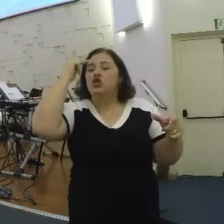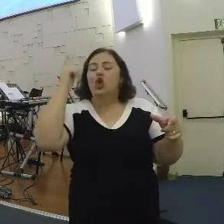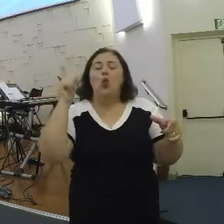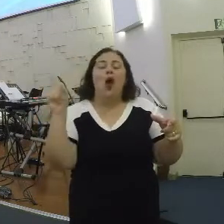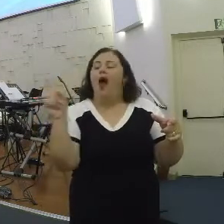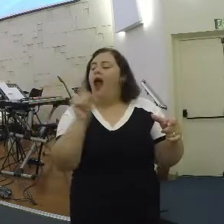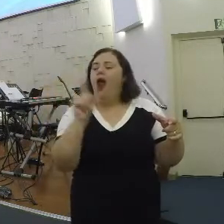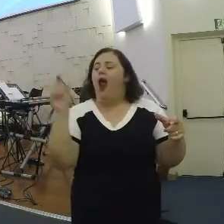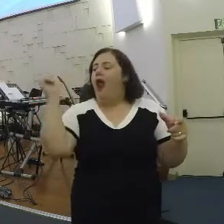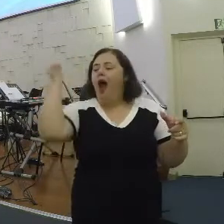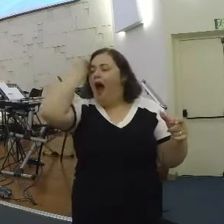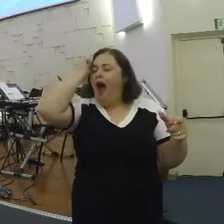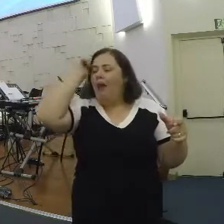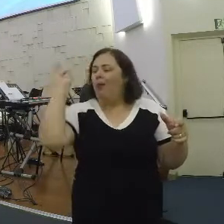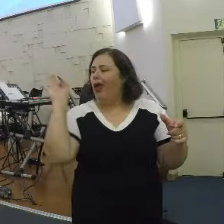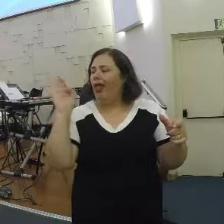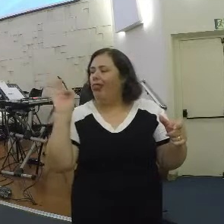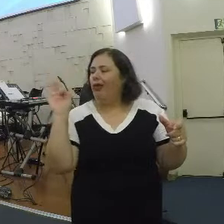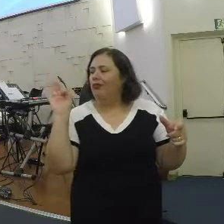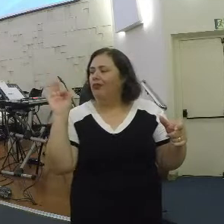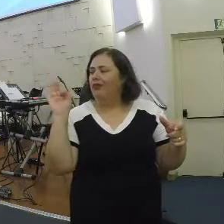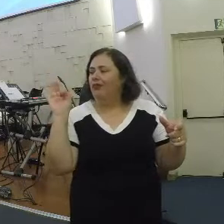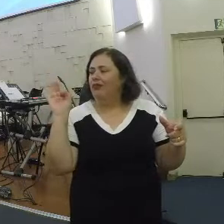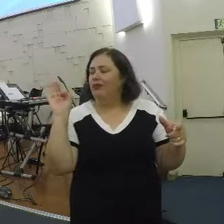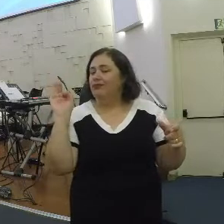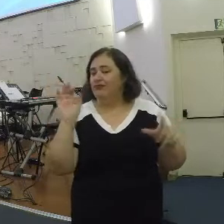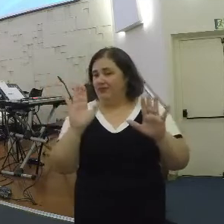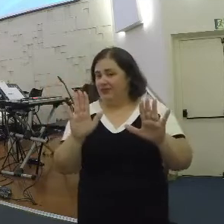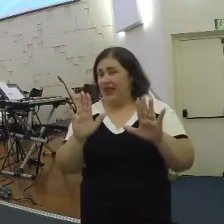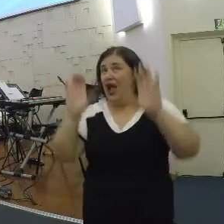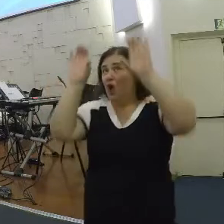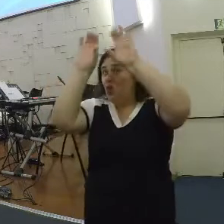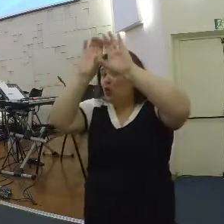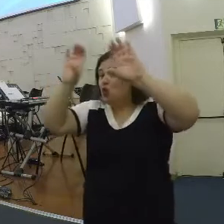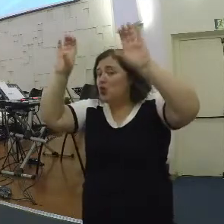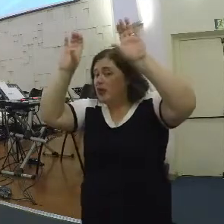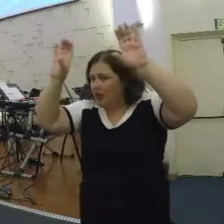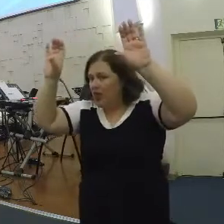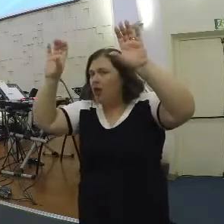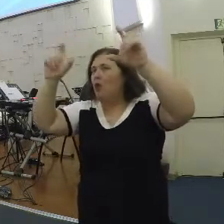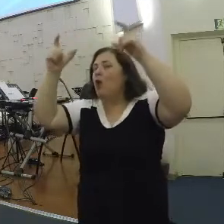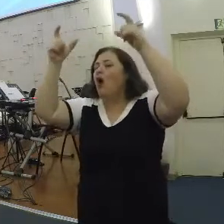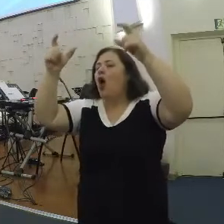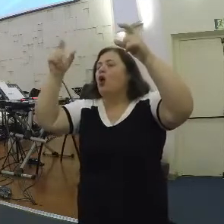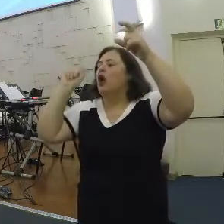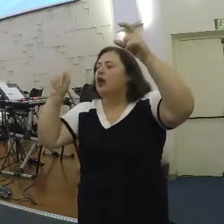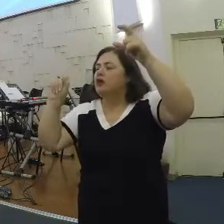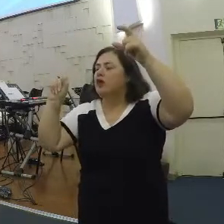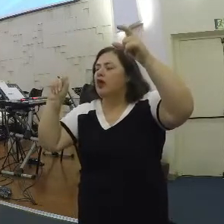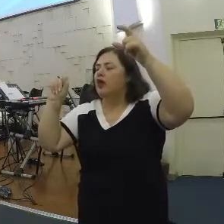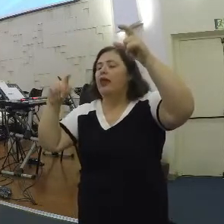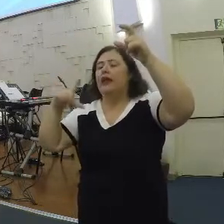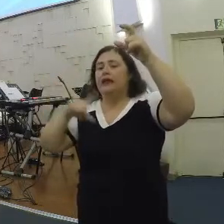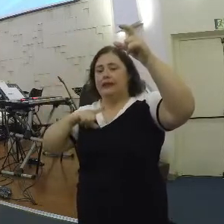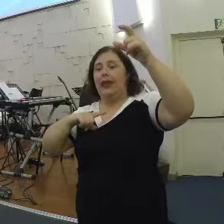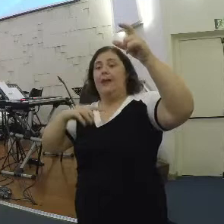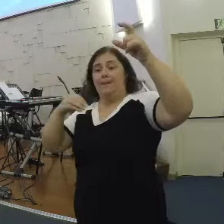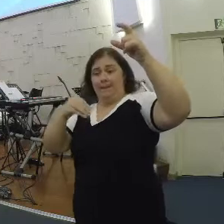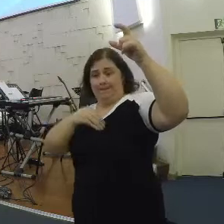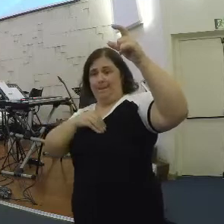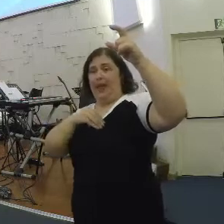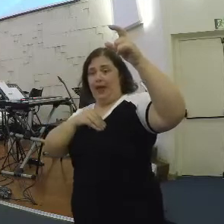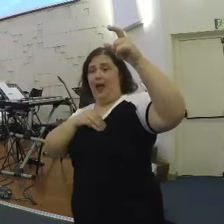arrependeu. Entenda que existe um Deus santo, que